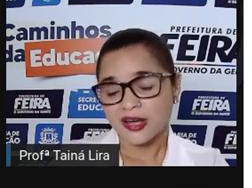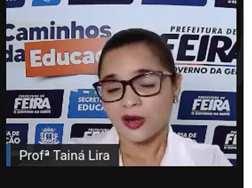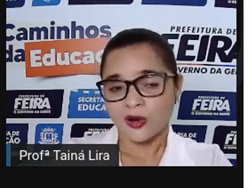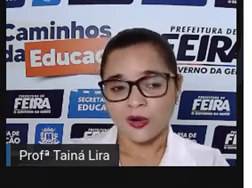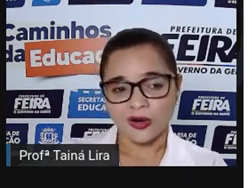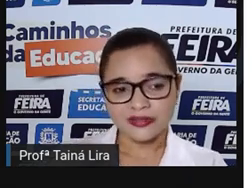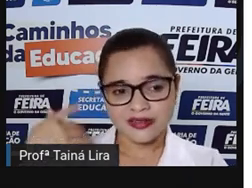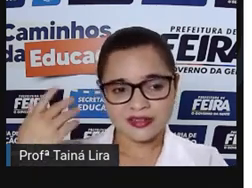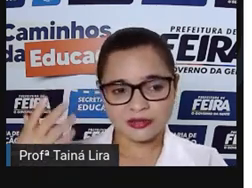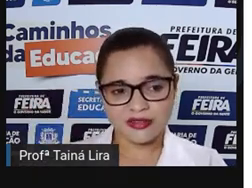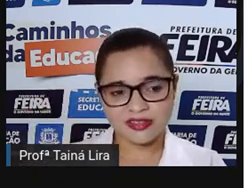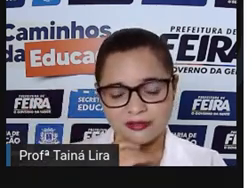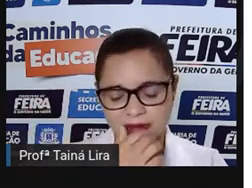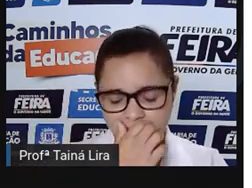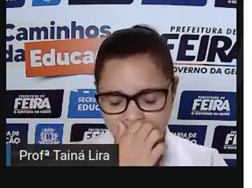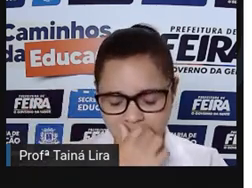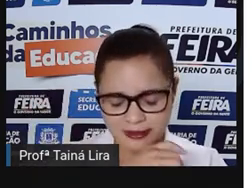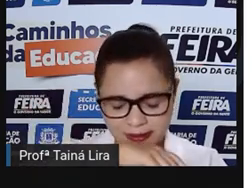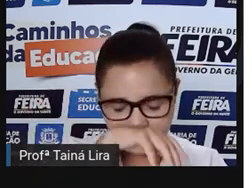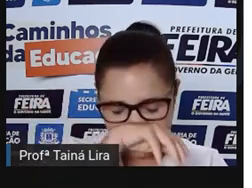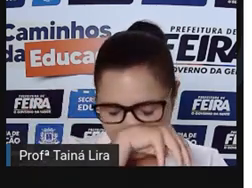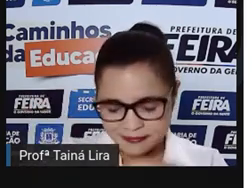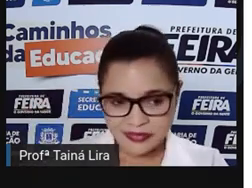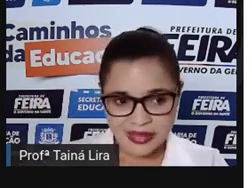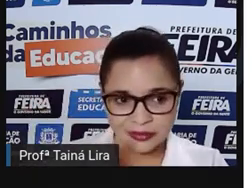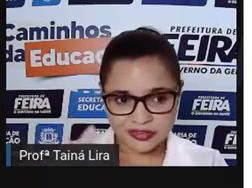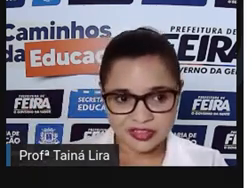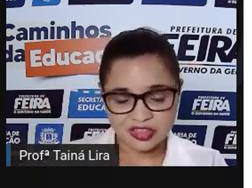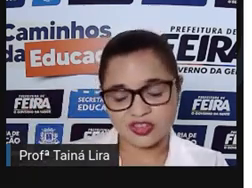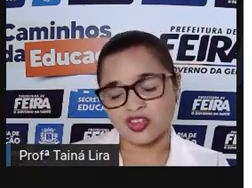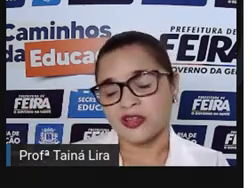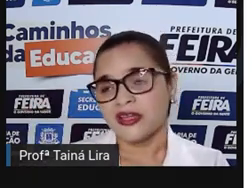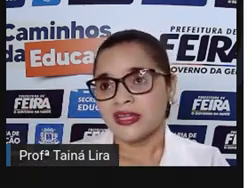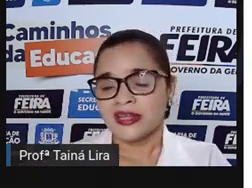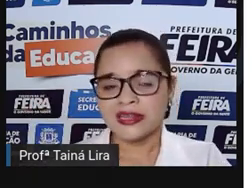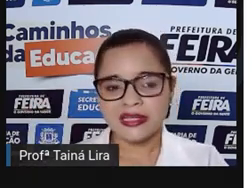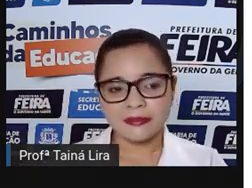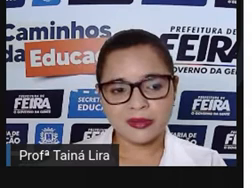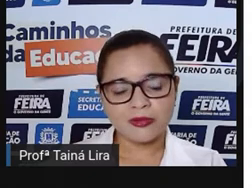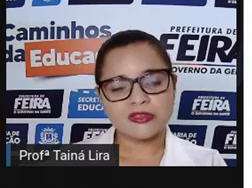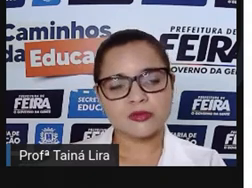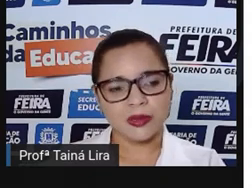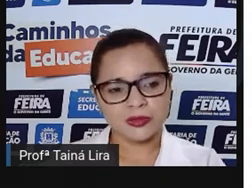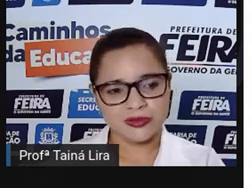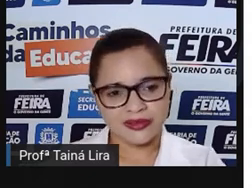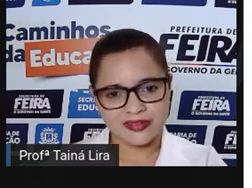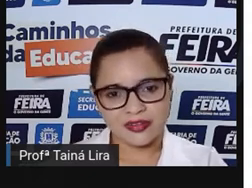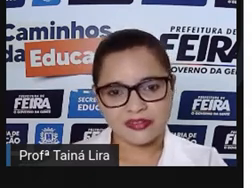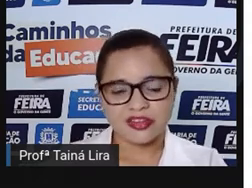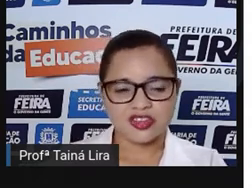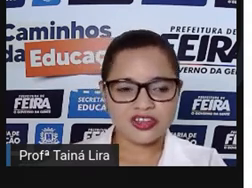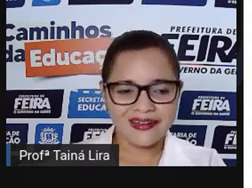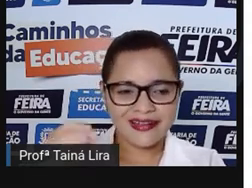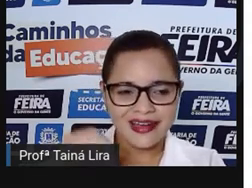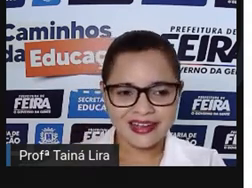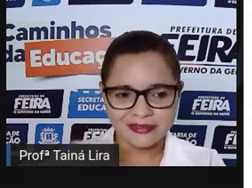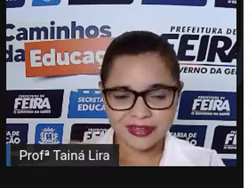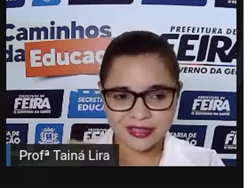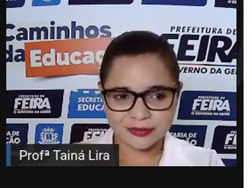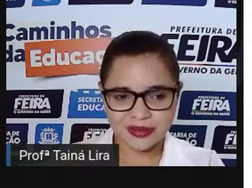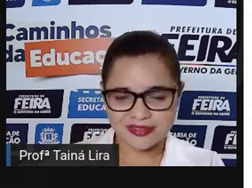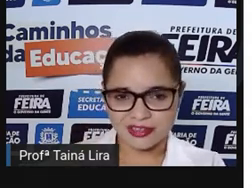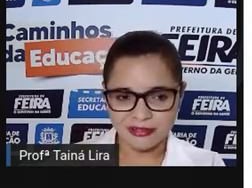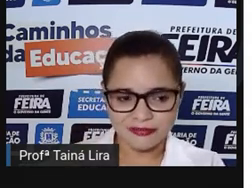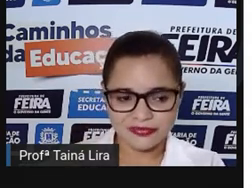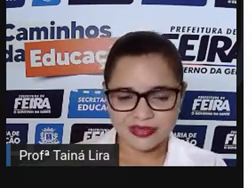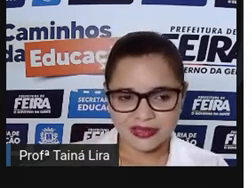casa. Outra situação aí, tá? É o seguinte, lembram quando os portugueses chegaram